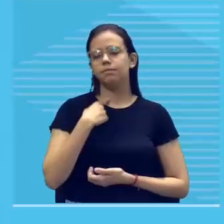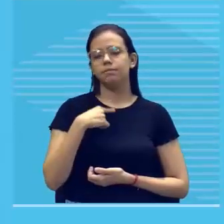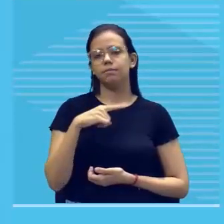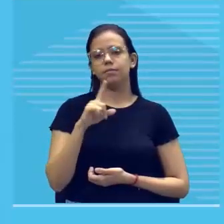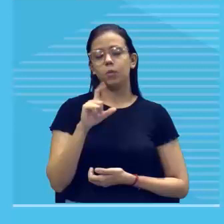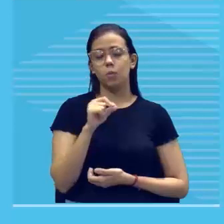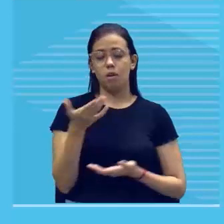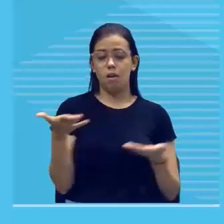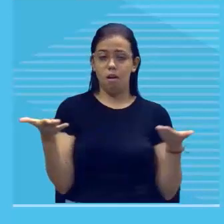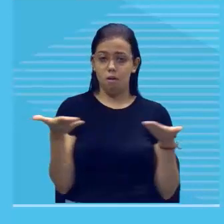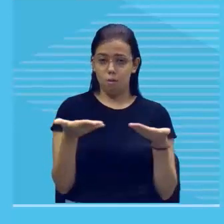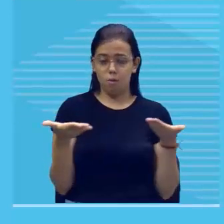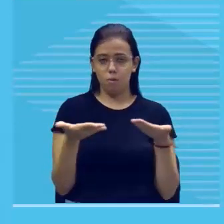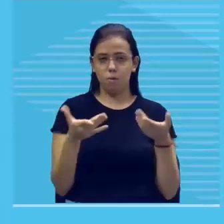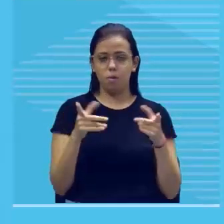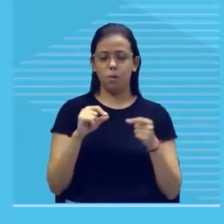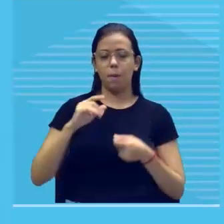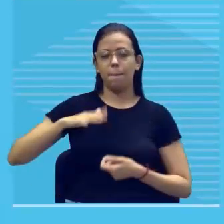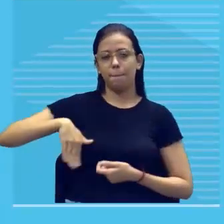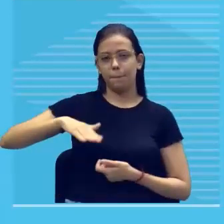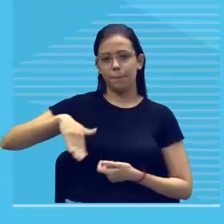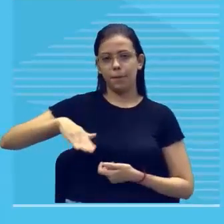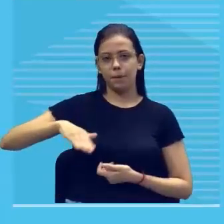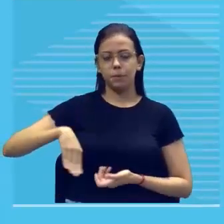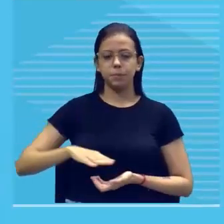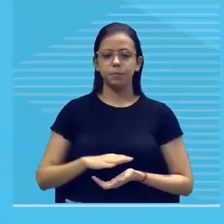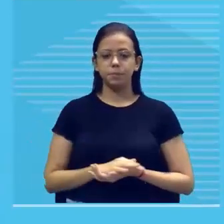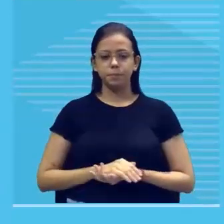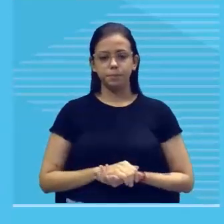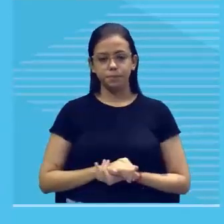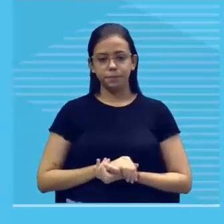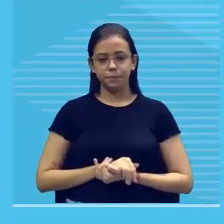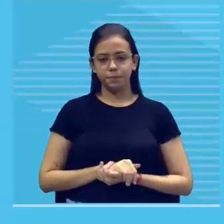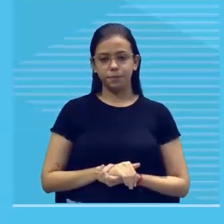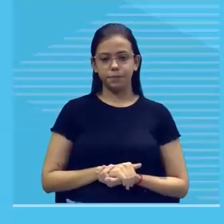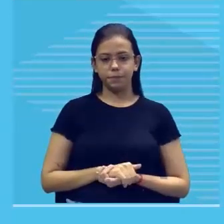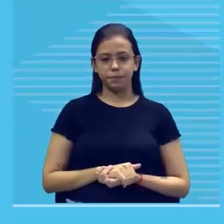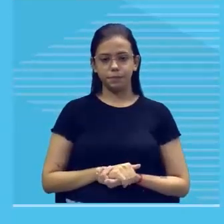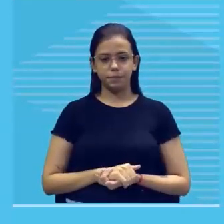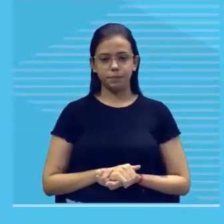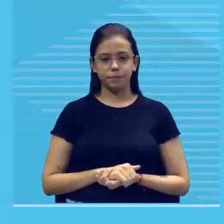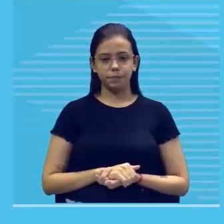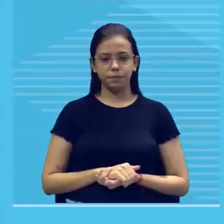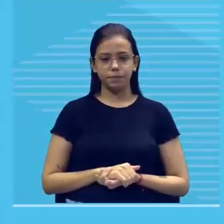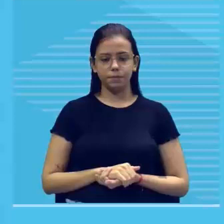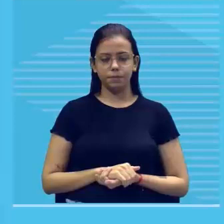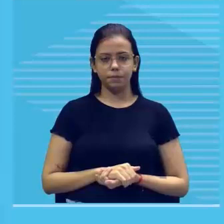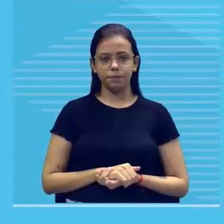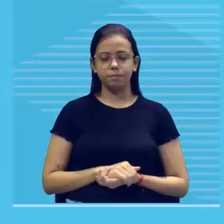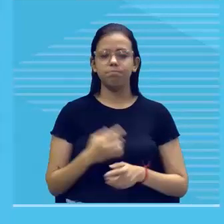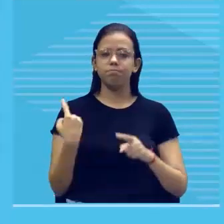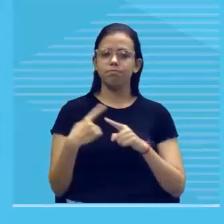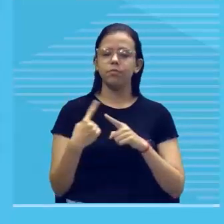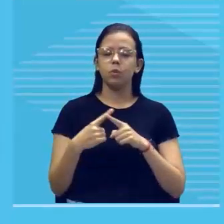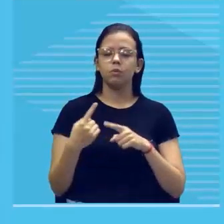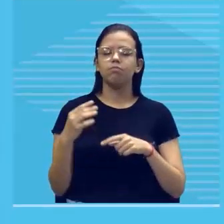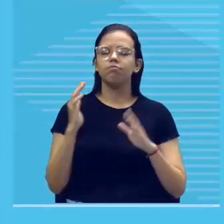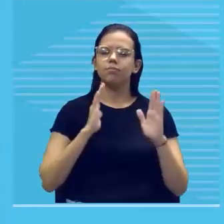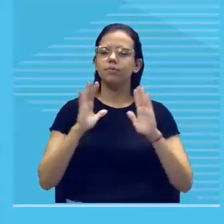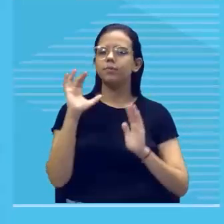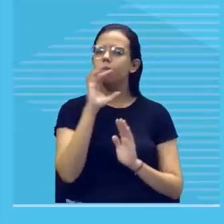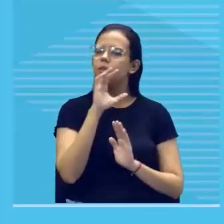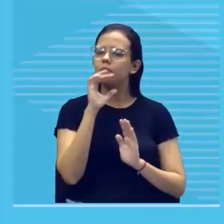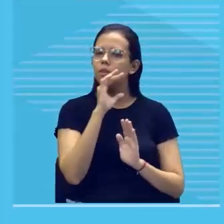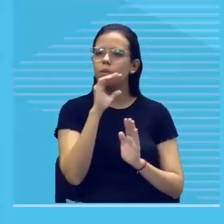exatamente neste momento praia meu amigo a BR abro começando